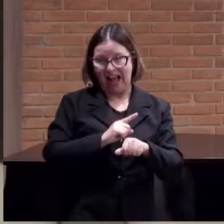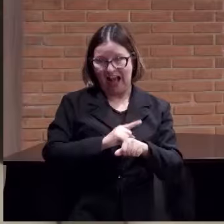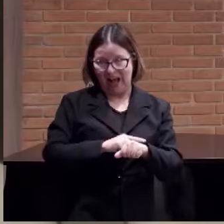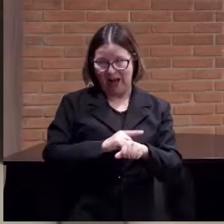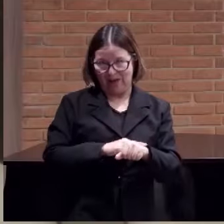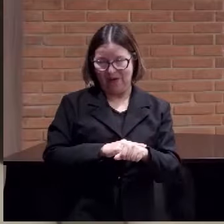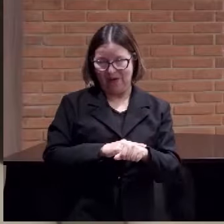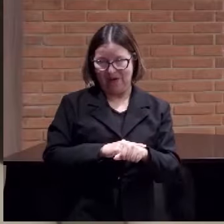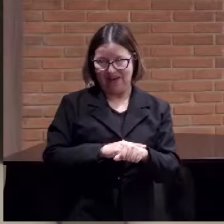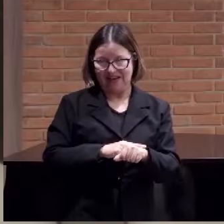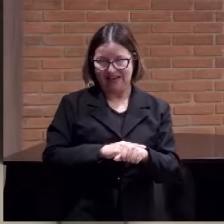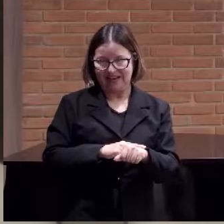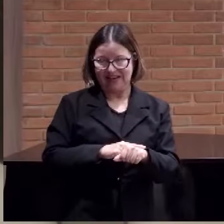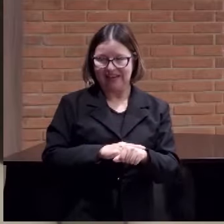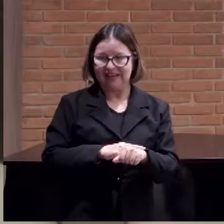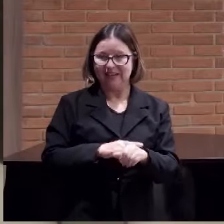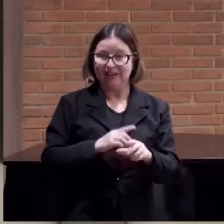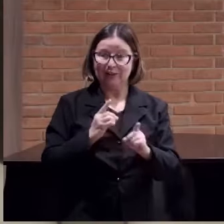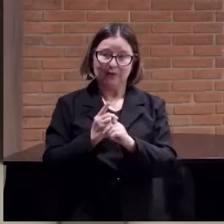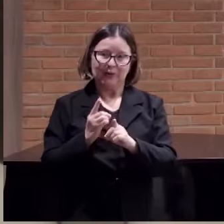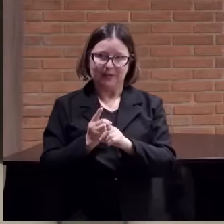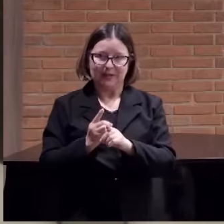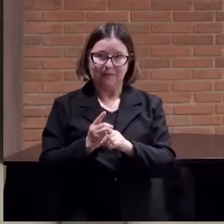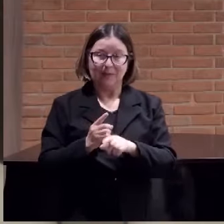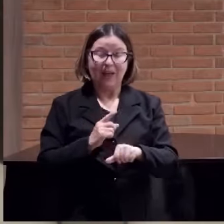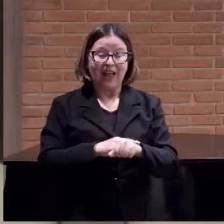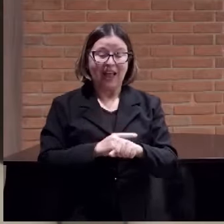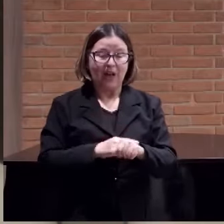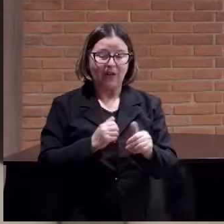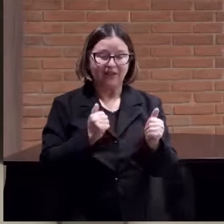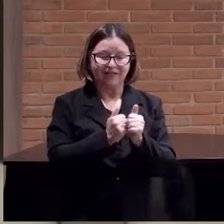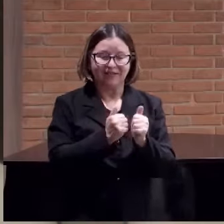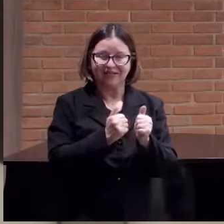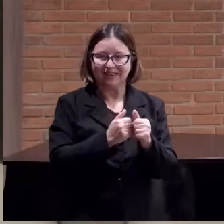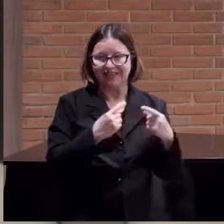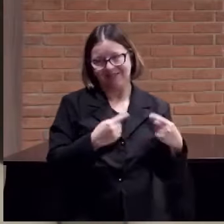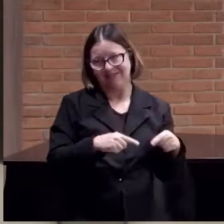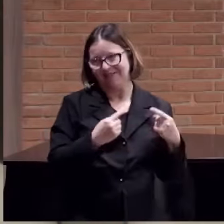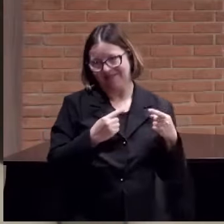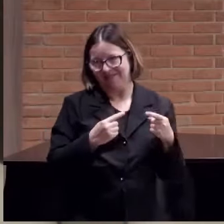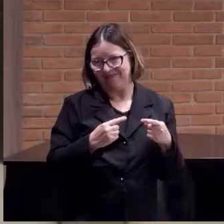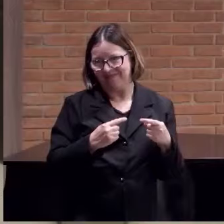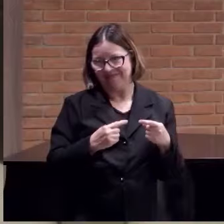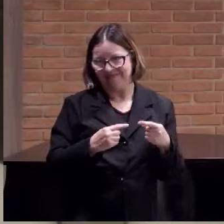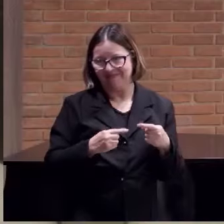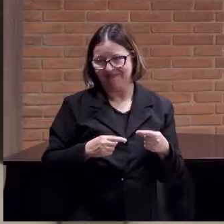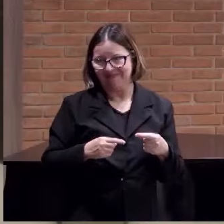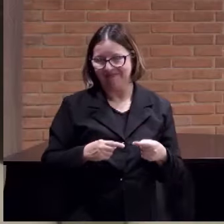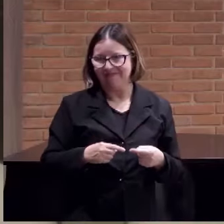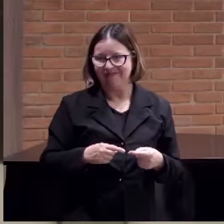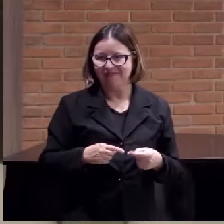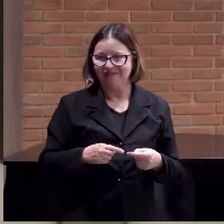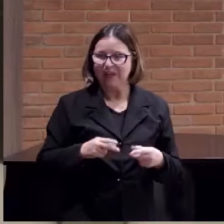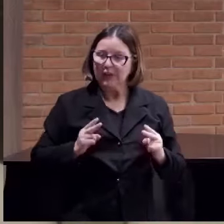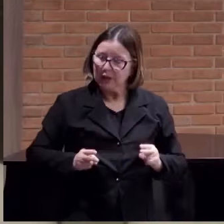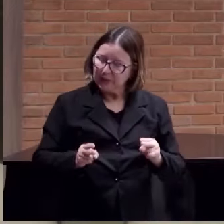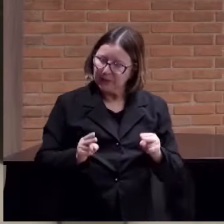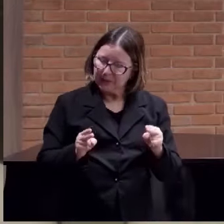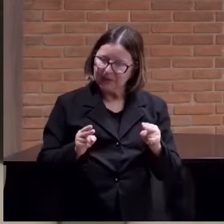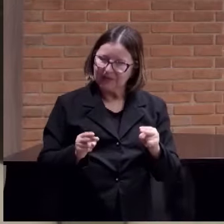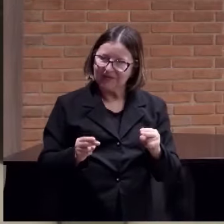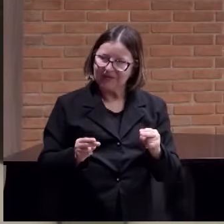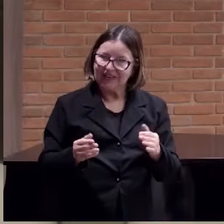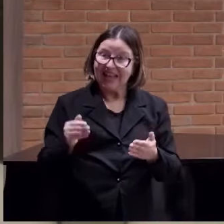perseguição, que vai acompanhar todo o tempo do cristianismo até Jesus voltar.